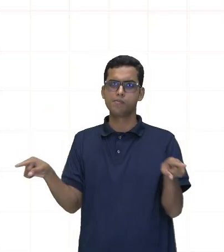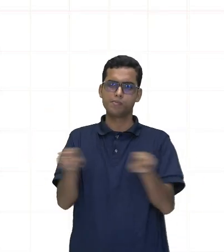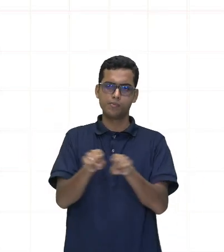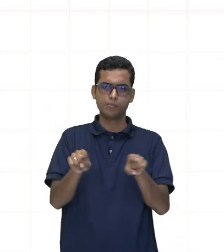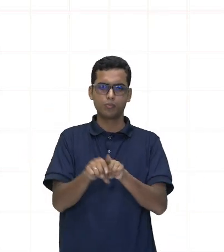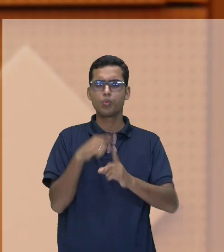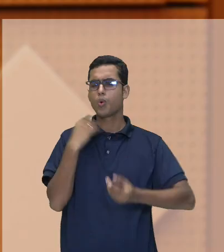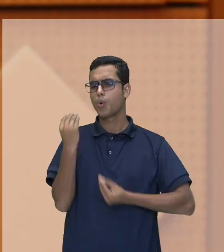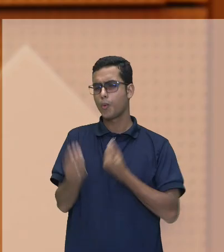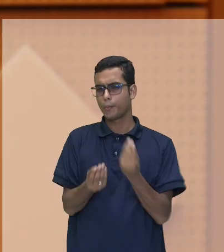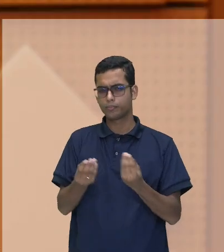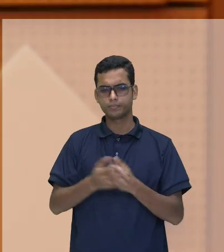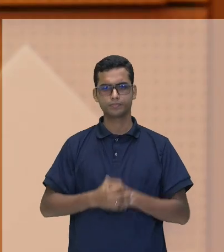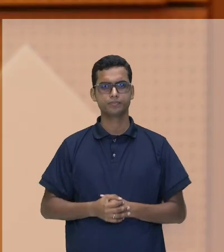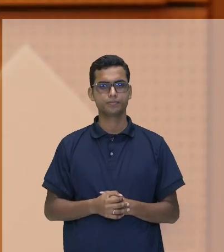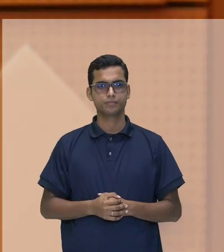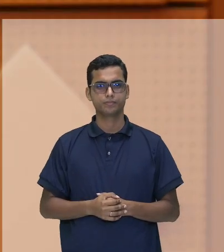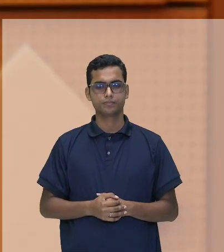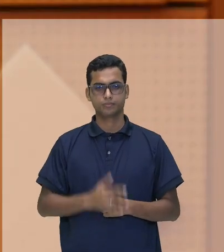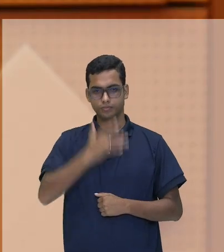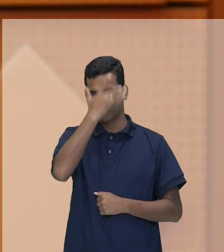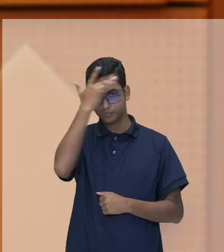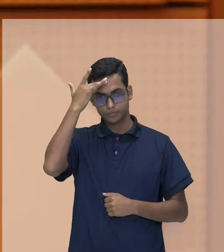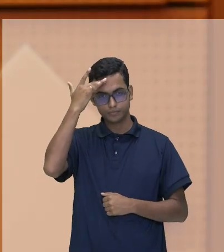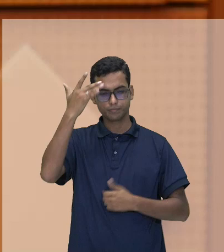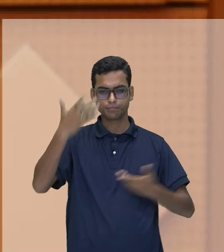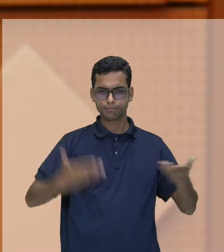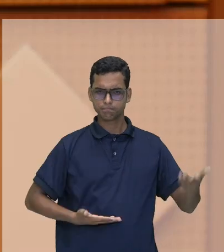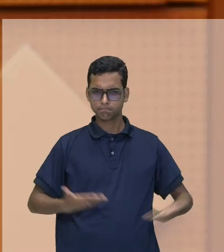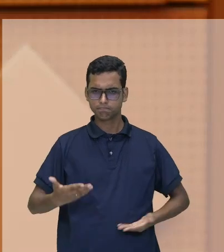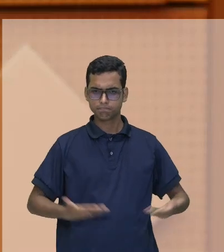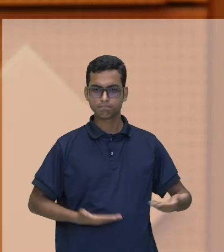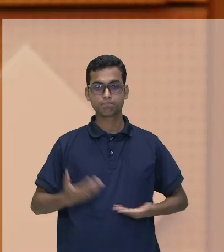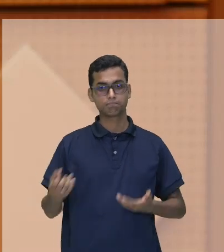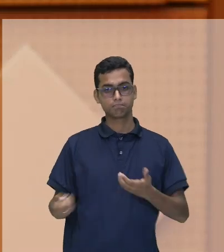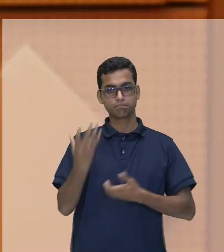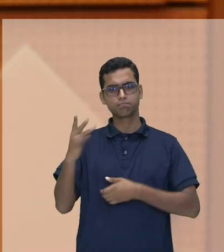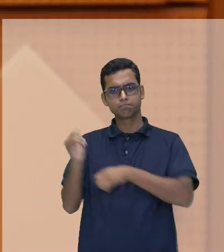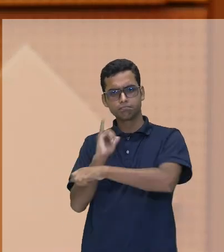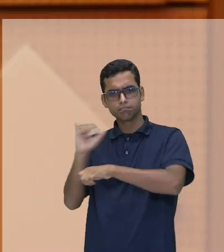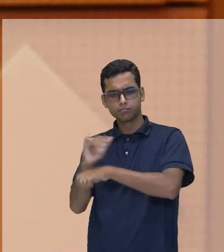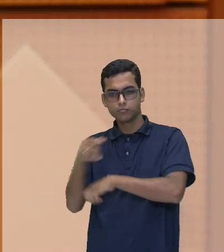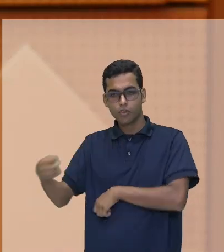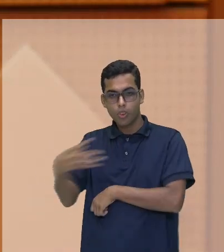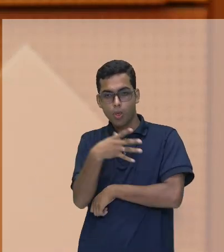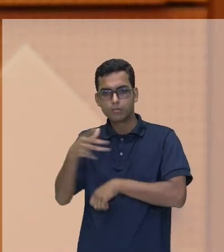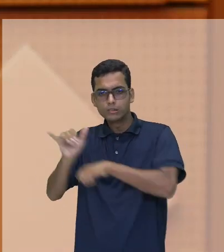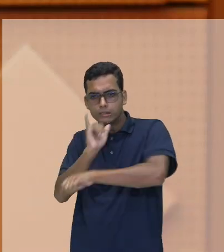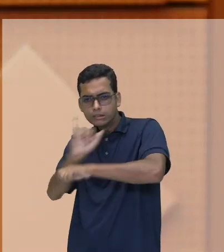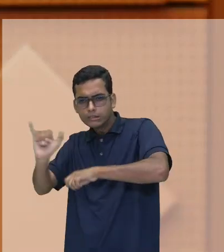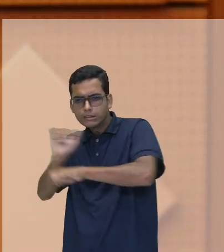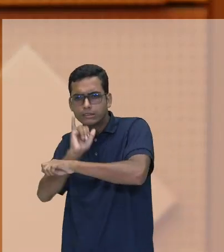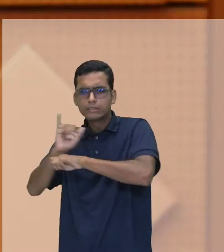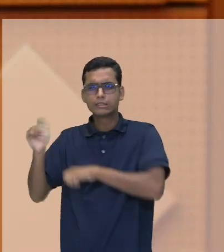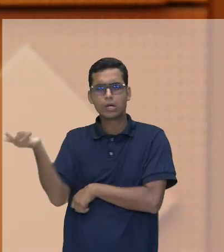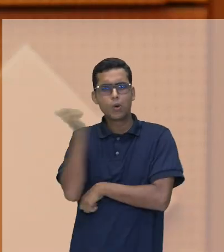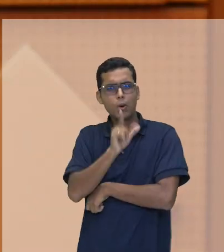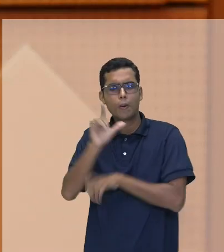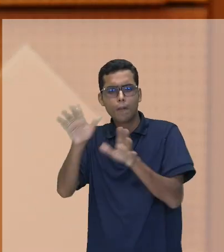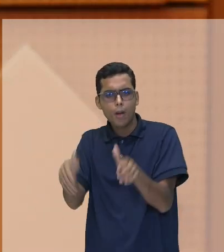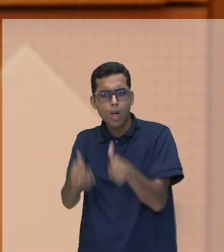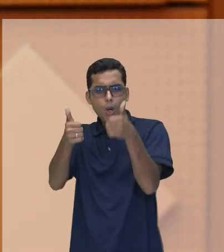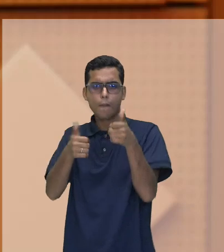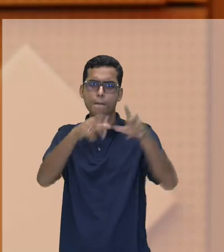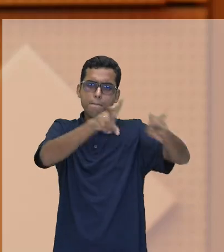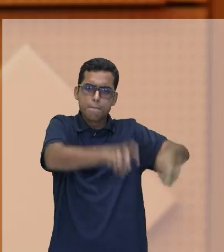produção mercantil e o comércio. E o que a gente vai ver agora, mas para complementar aquilo que a gente desenvolveu